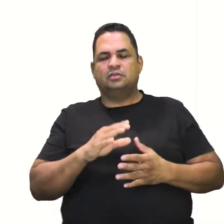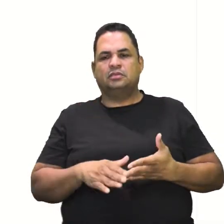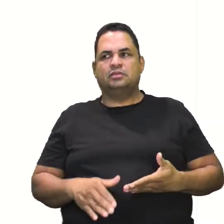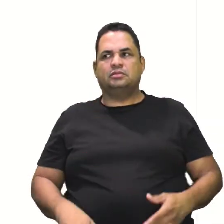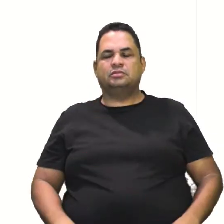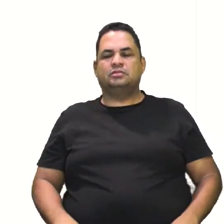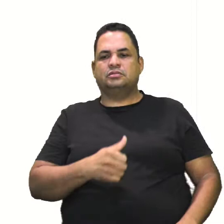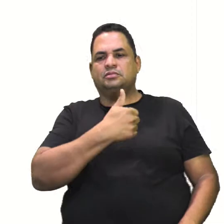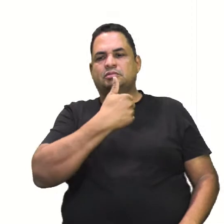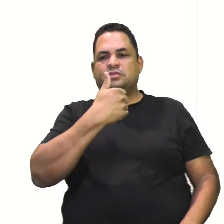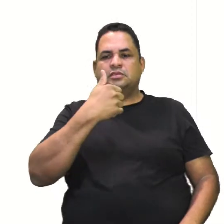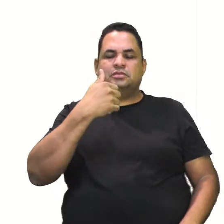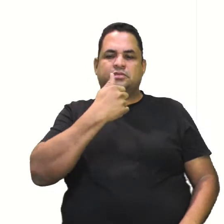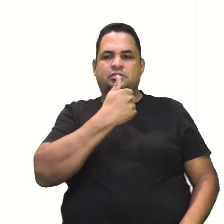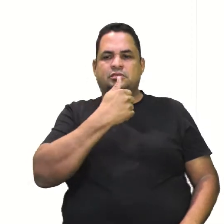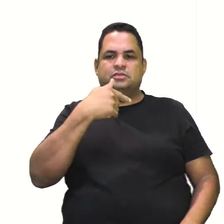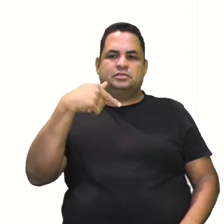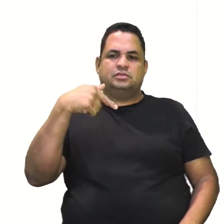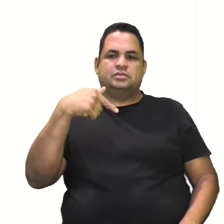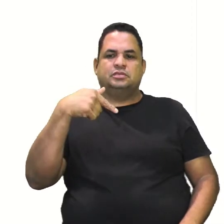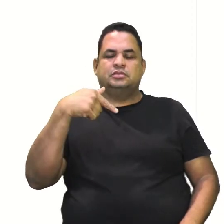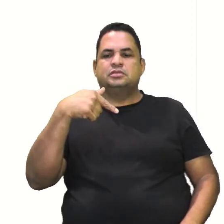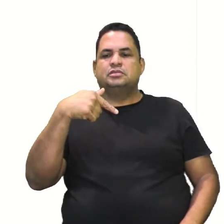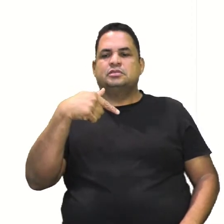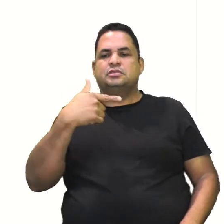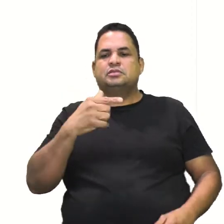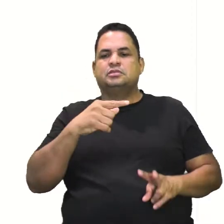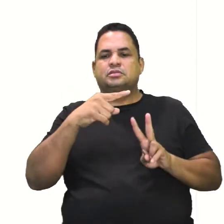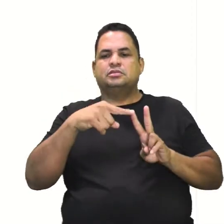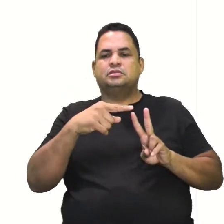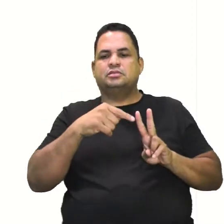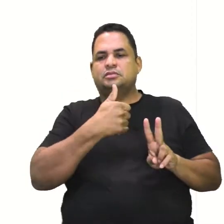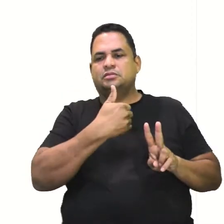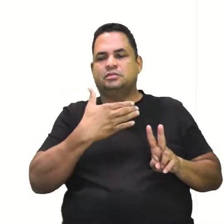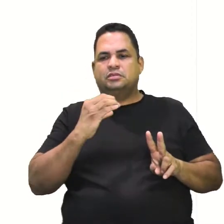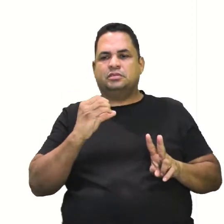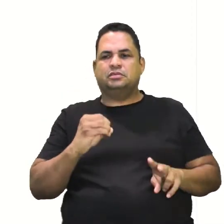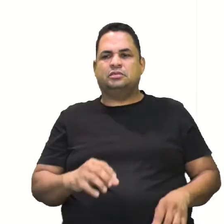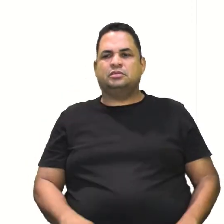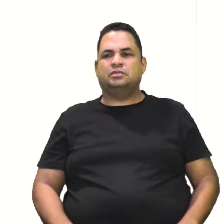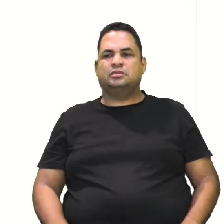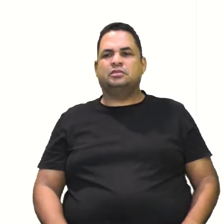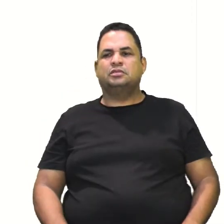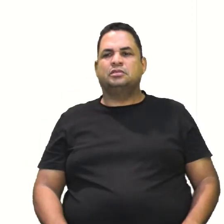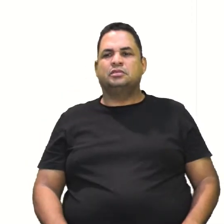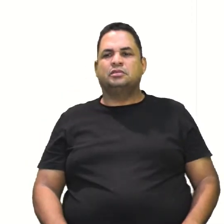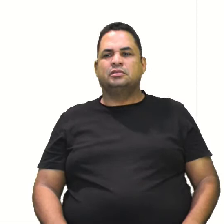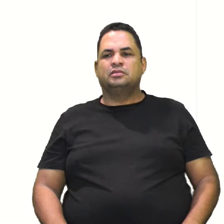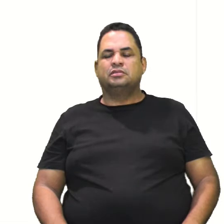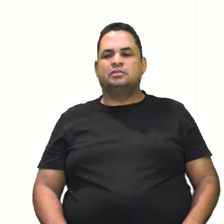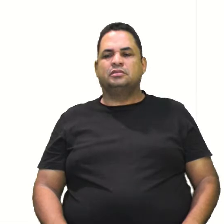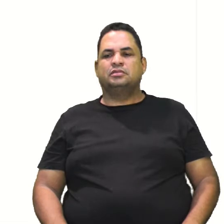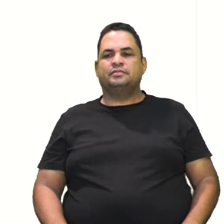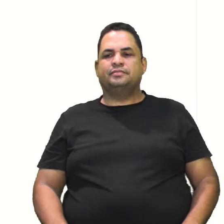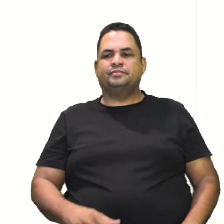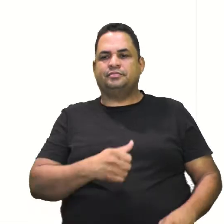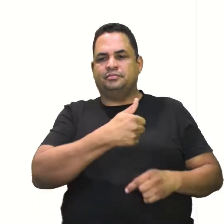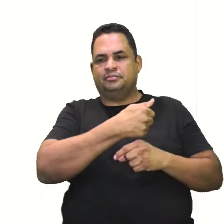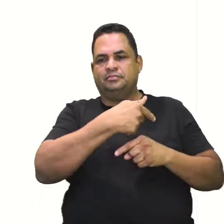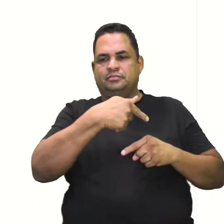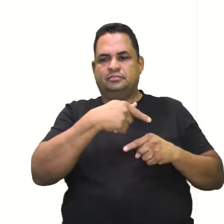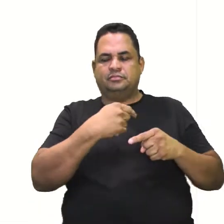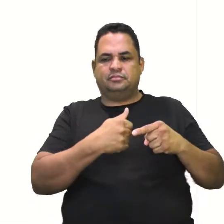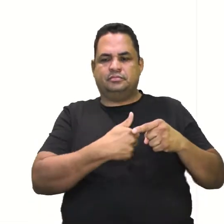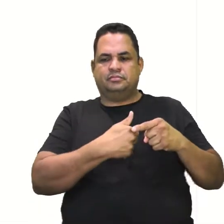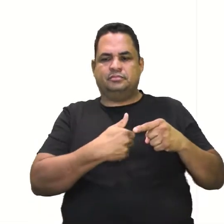módulo. Fica 17. Positivo. E raiz de 100? 10. 10, né? Então eu tenho 17 sobre 10. Claro que dá